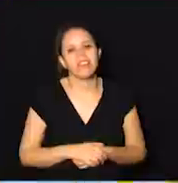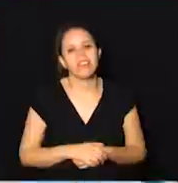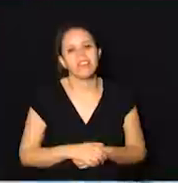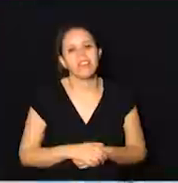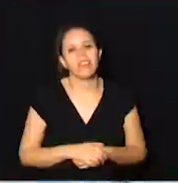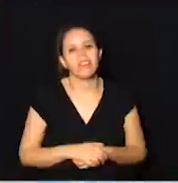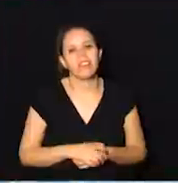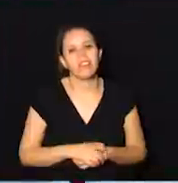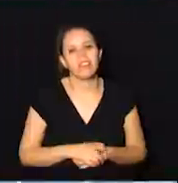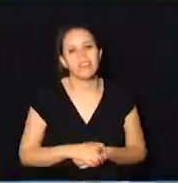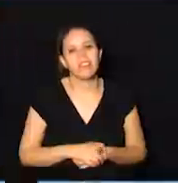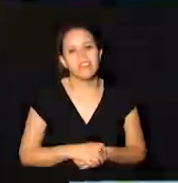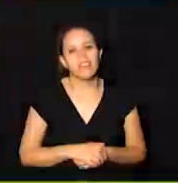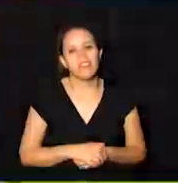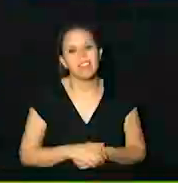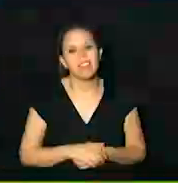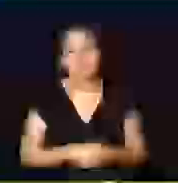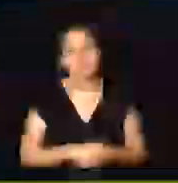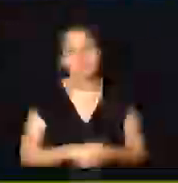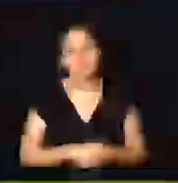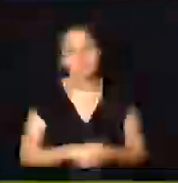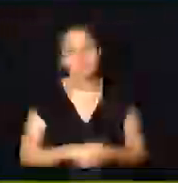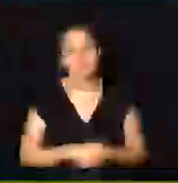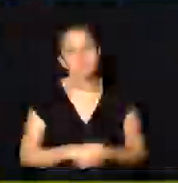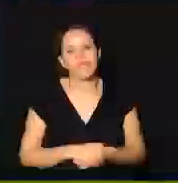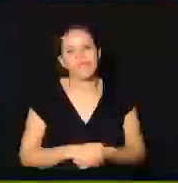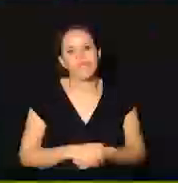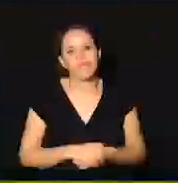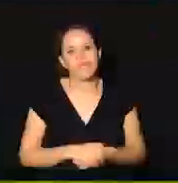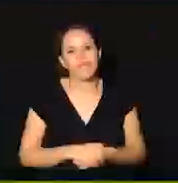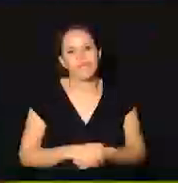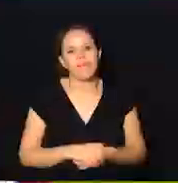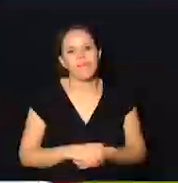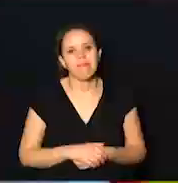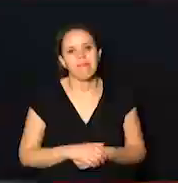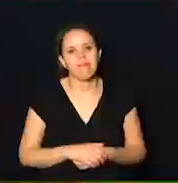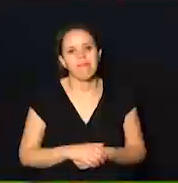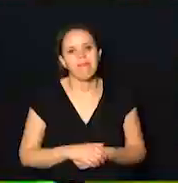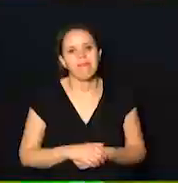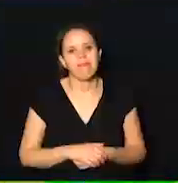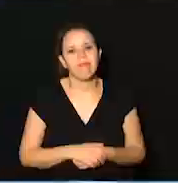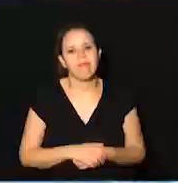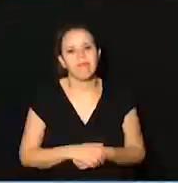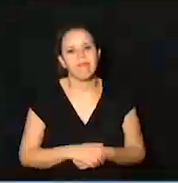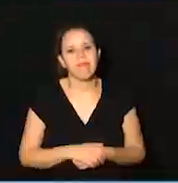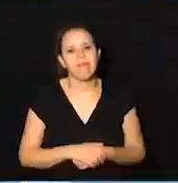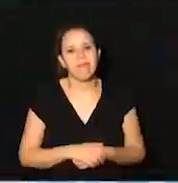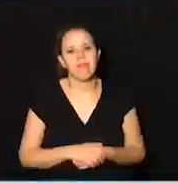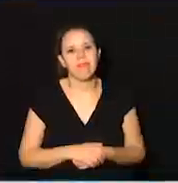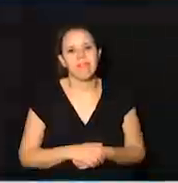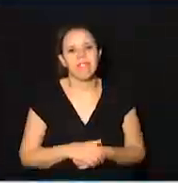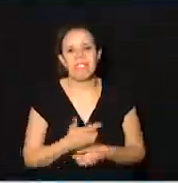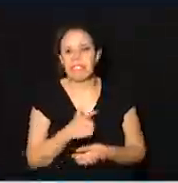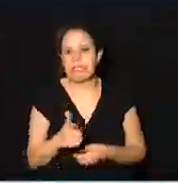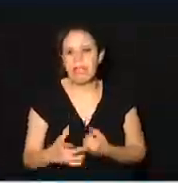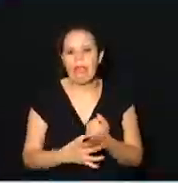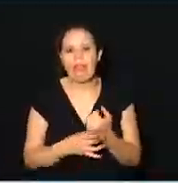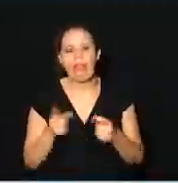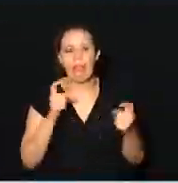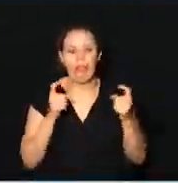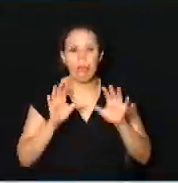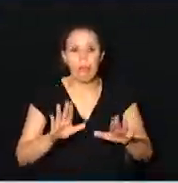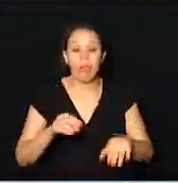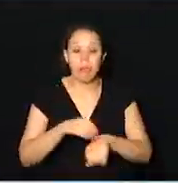851 o rottweiler jovens é que você liga para baixo eu tava bastante seguro mas